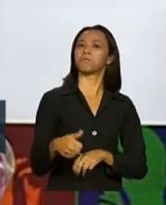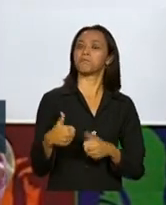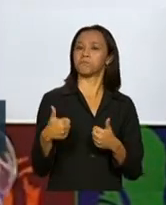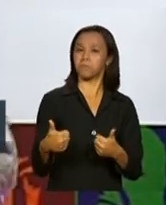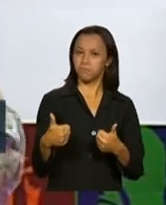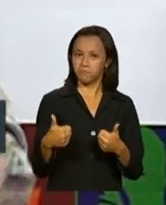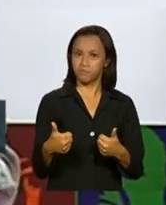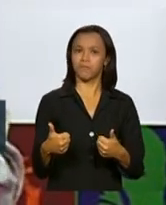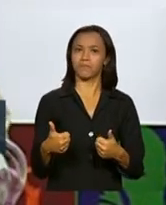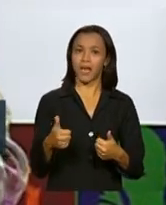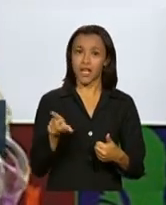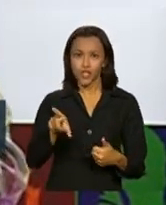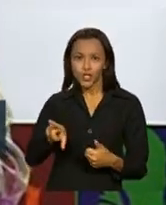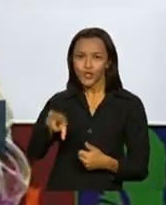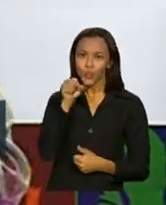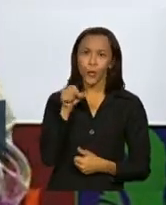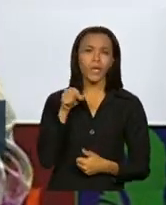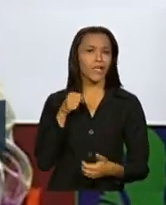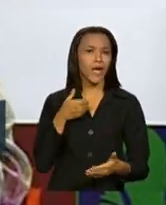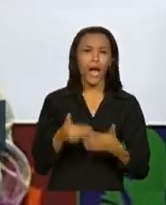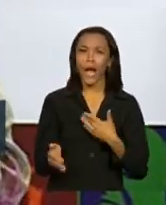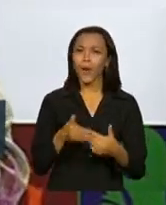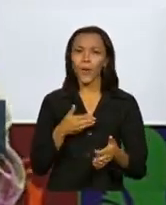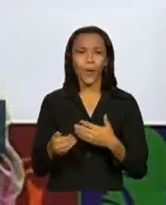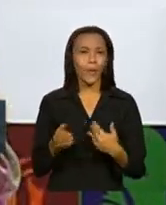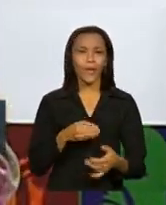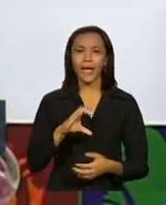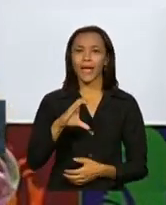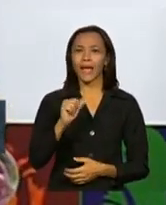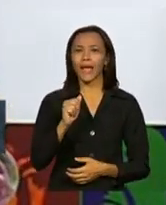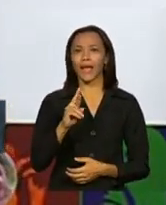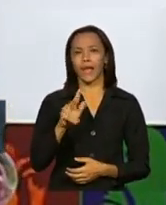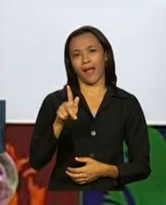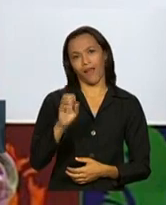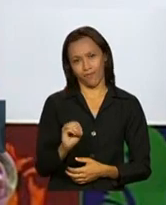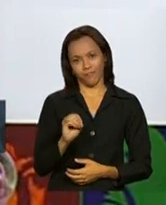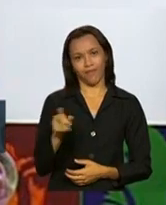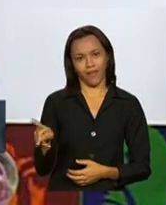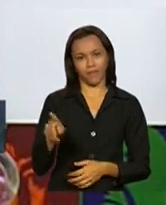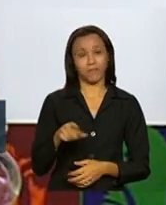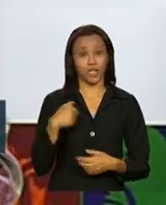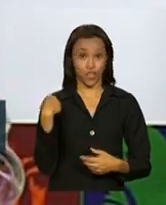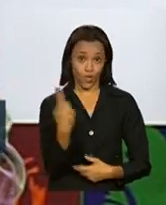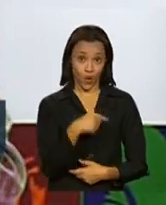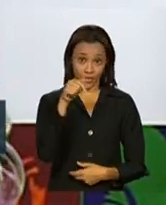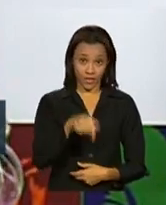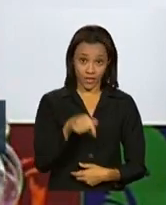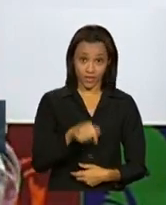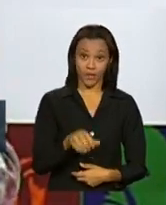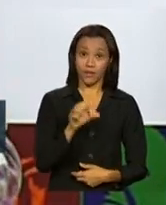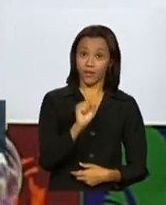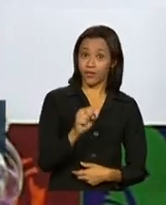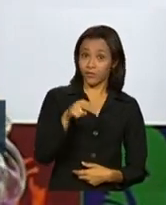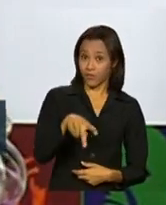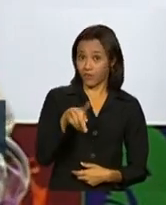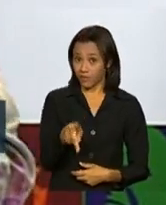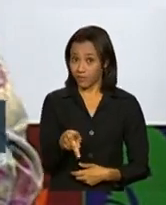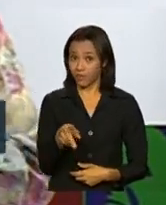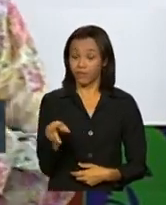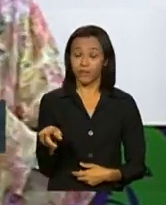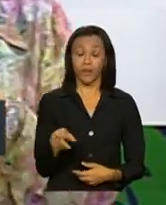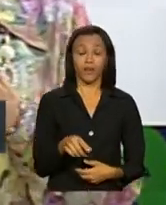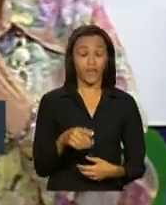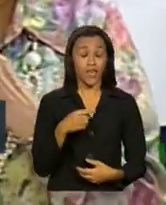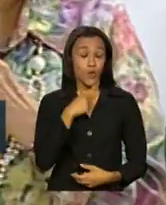e indicada a qualquer cargo e para nós aqui da SPM e e eu acho que